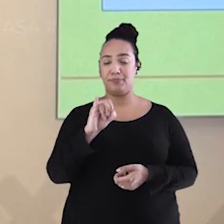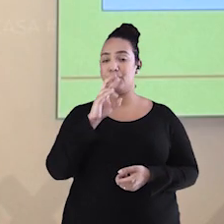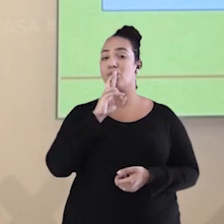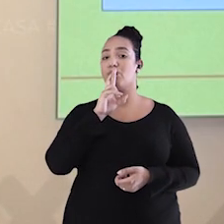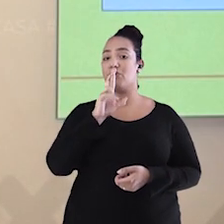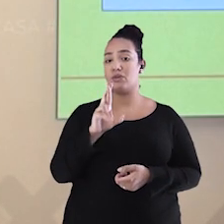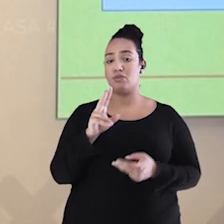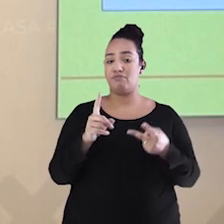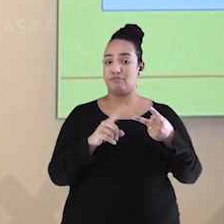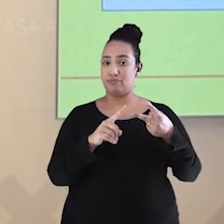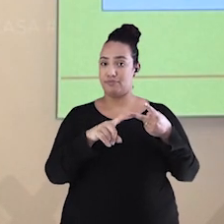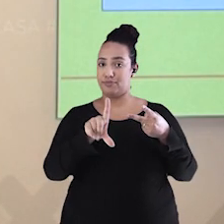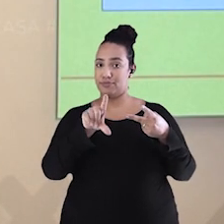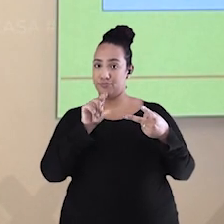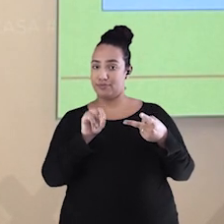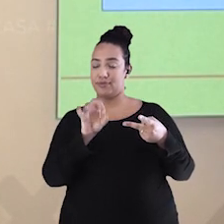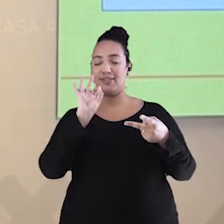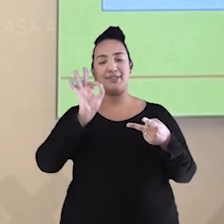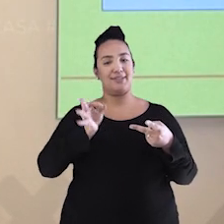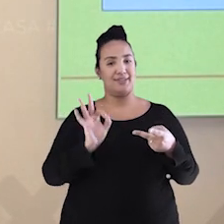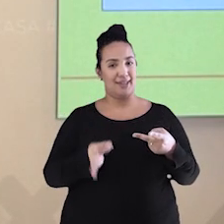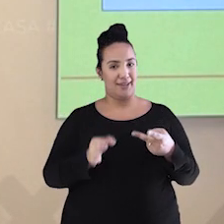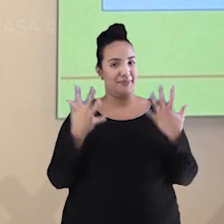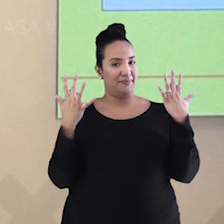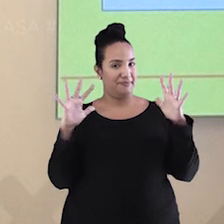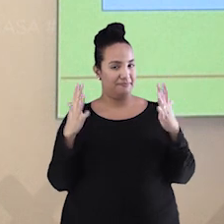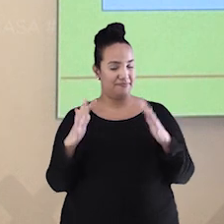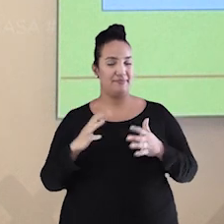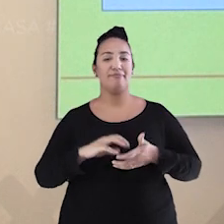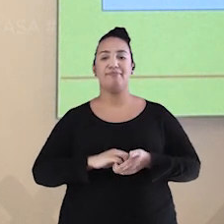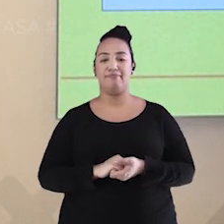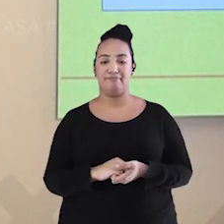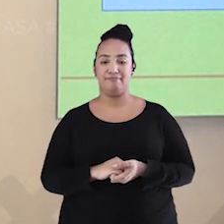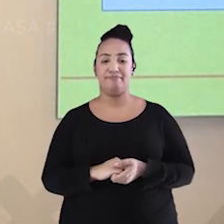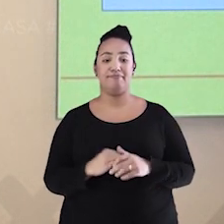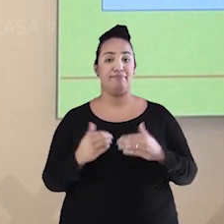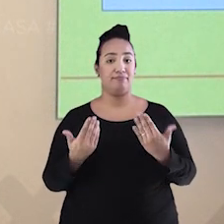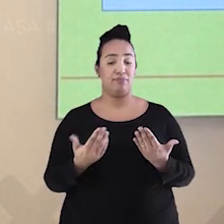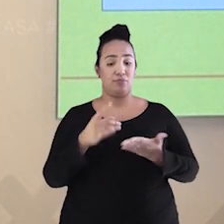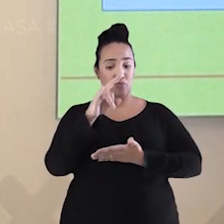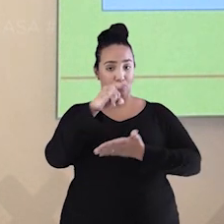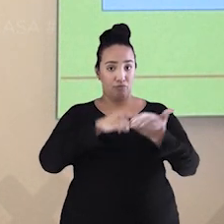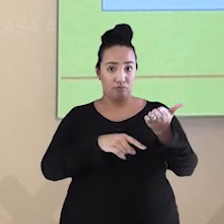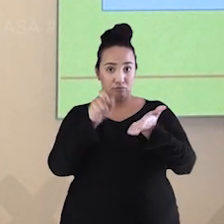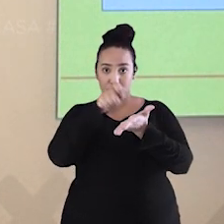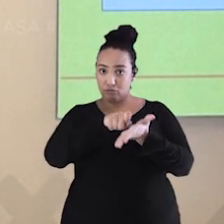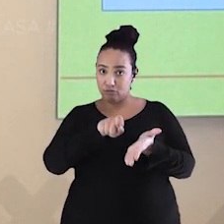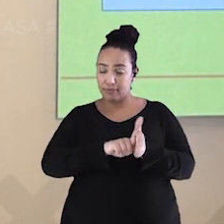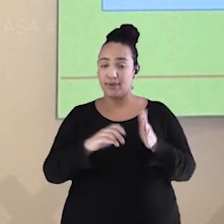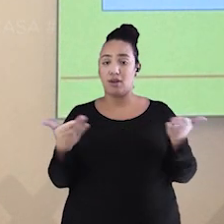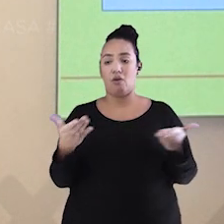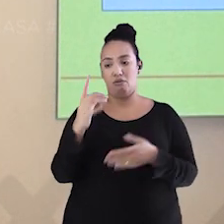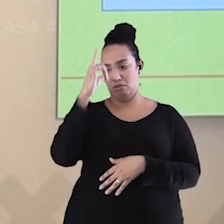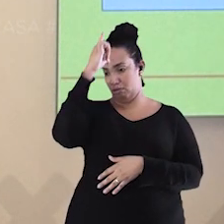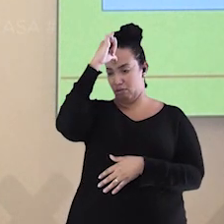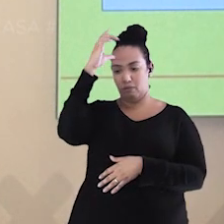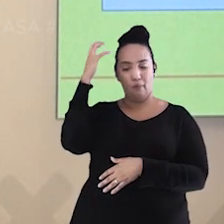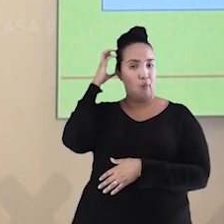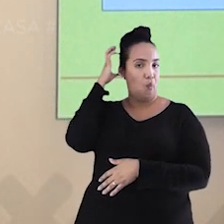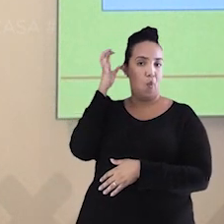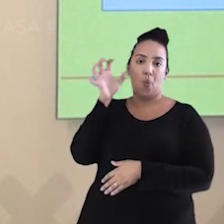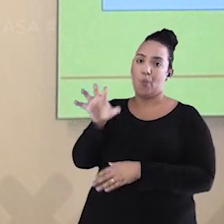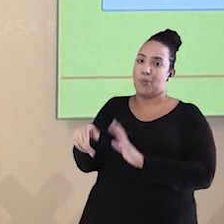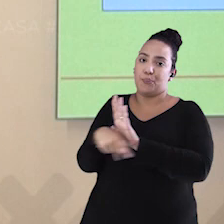Quem aí marcou a segunda opção, Tratado de Versalhes, parabéns. Após a assinatura do tratado, a Alemanha passou a